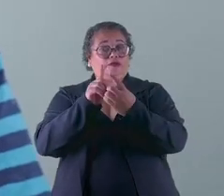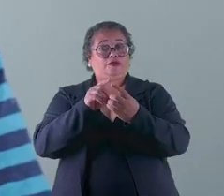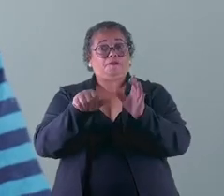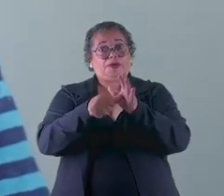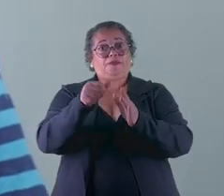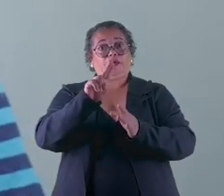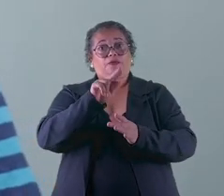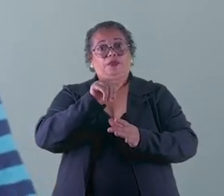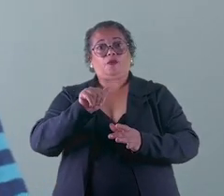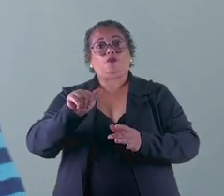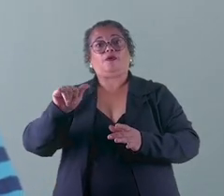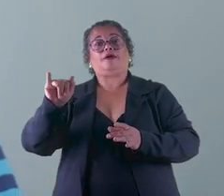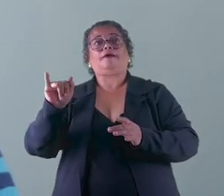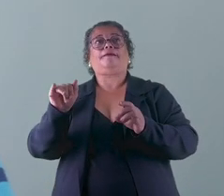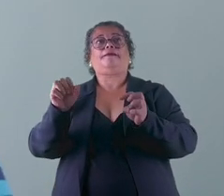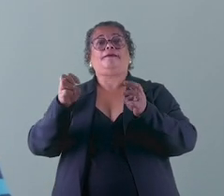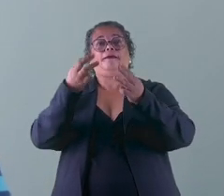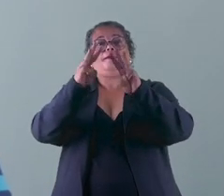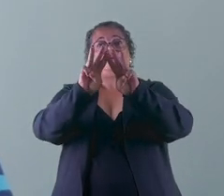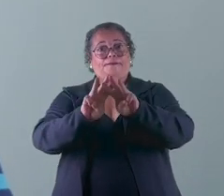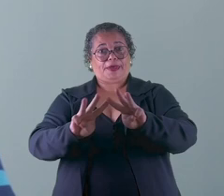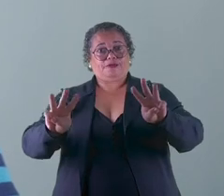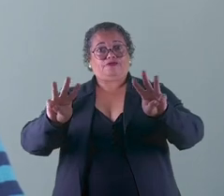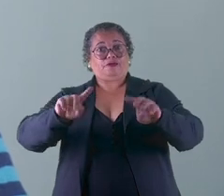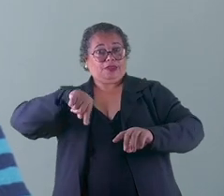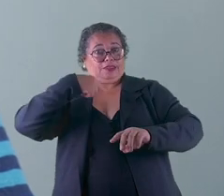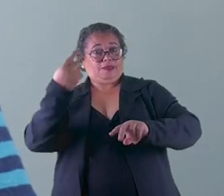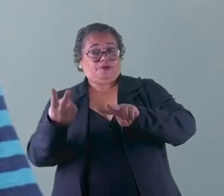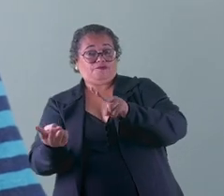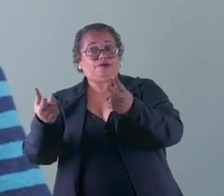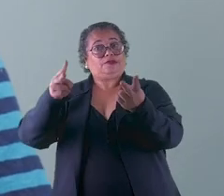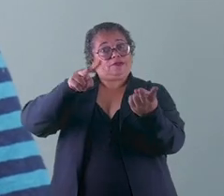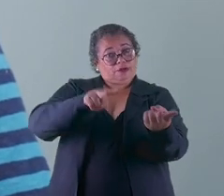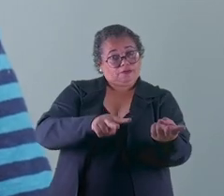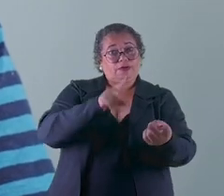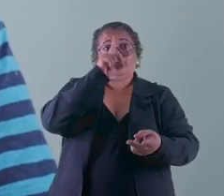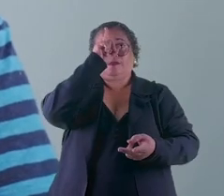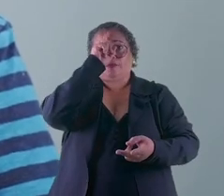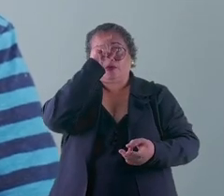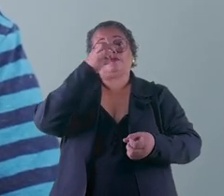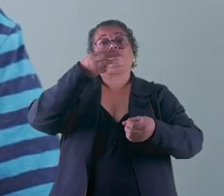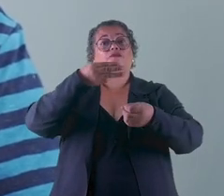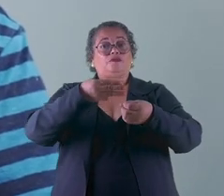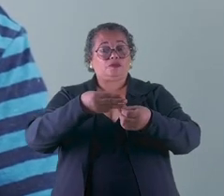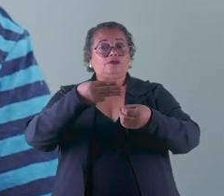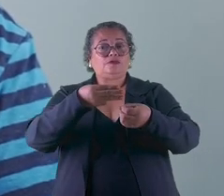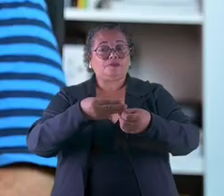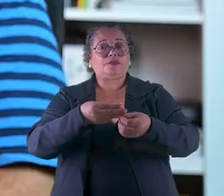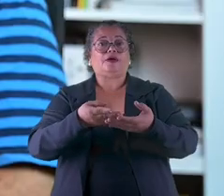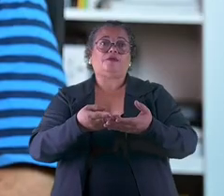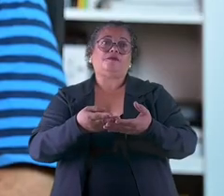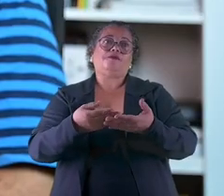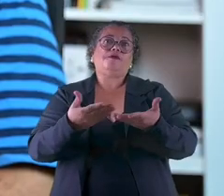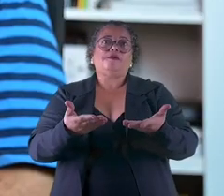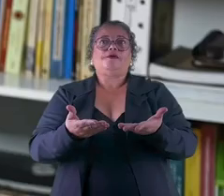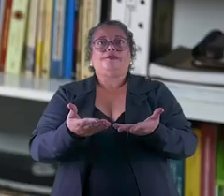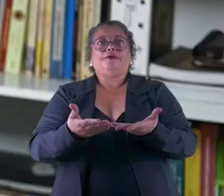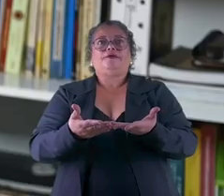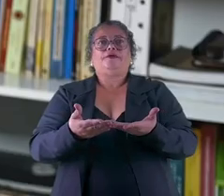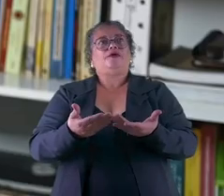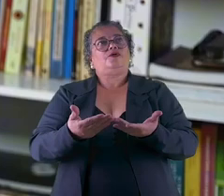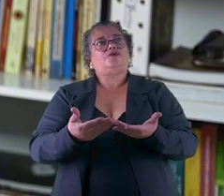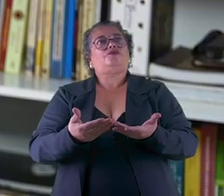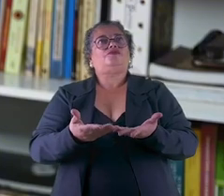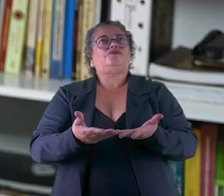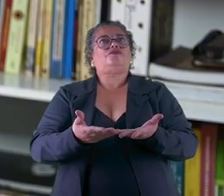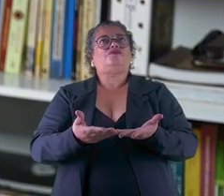Eu fui atendido no AI, no AI Martins, e de lá eu fui transferido para o Hospital Municipal.